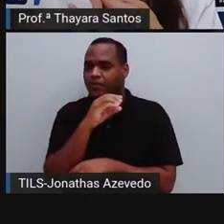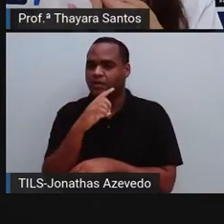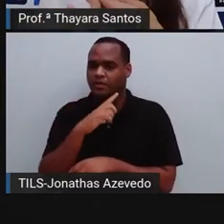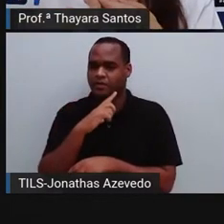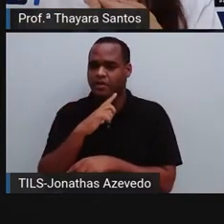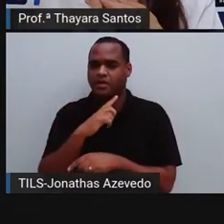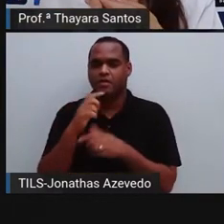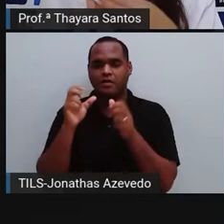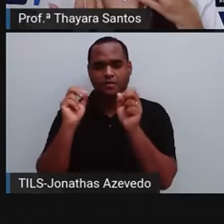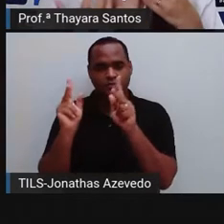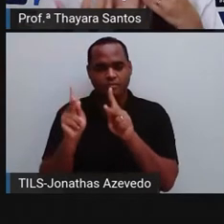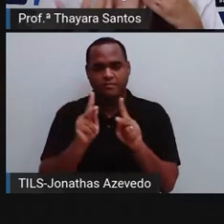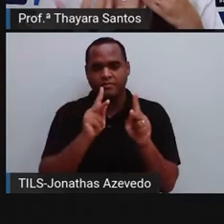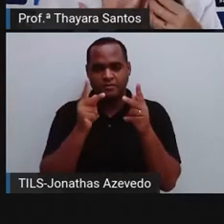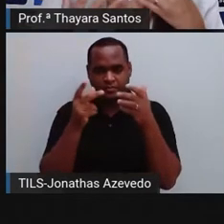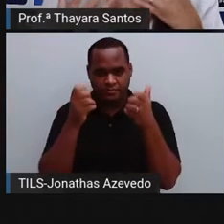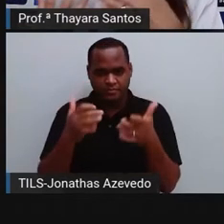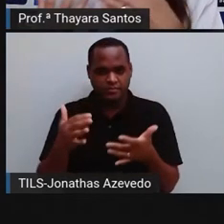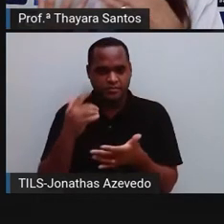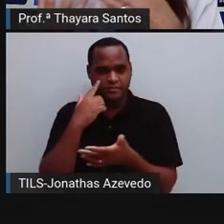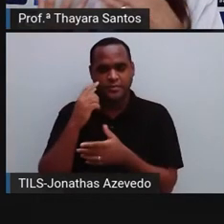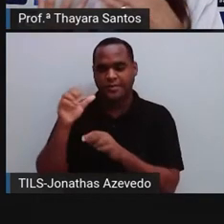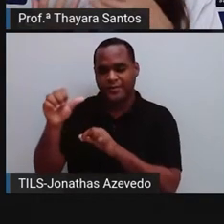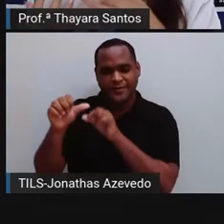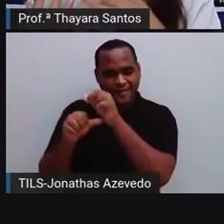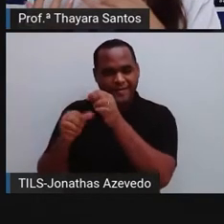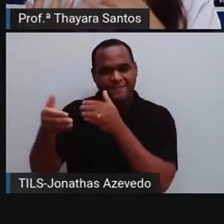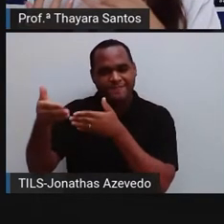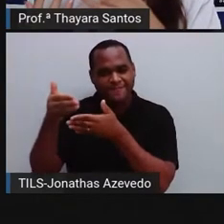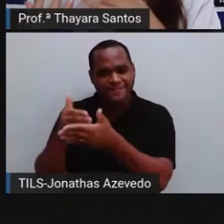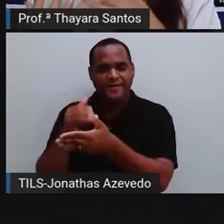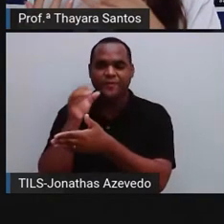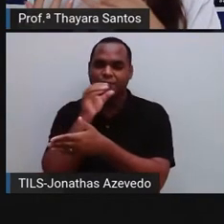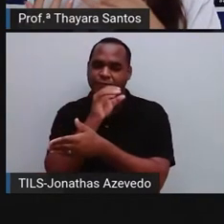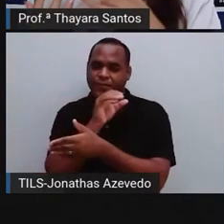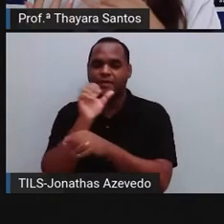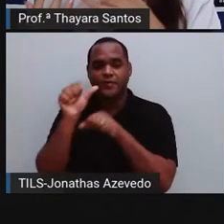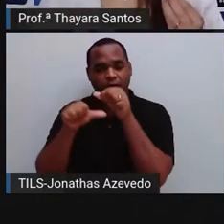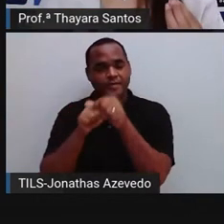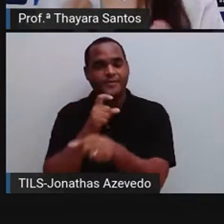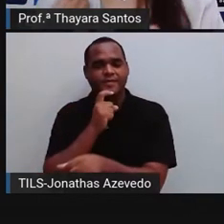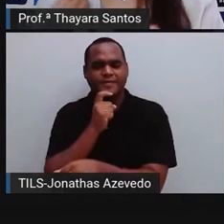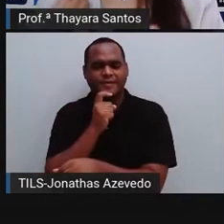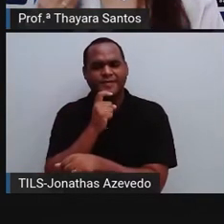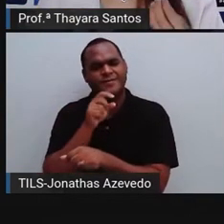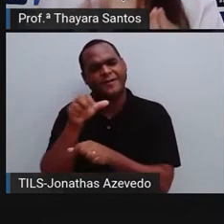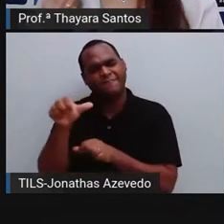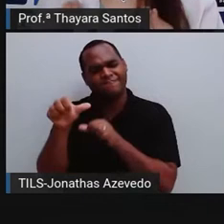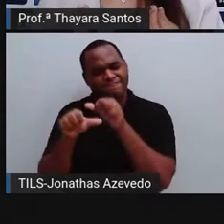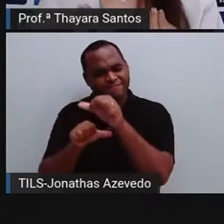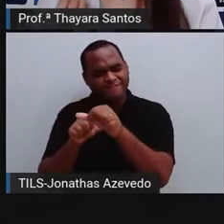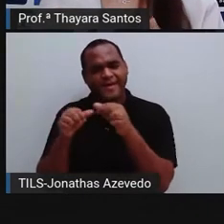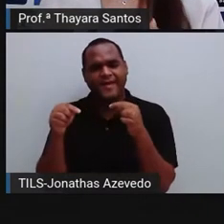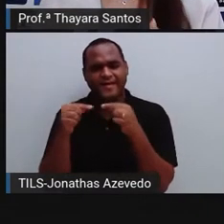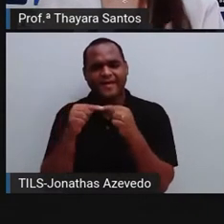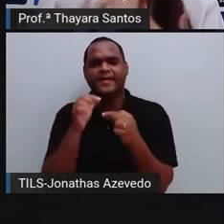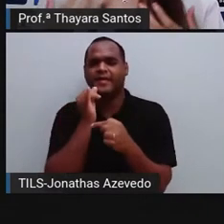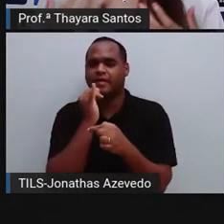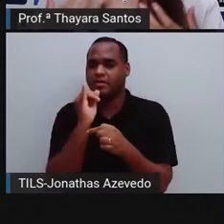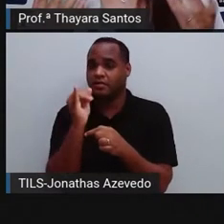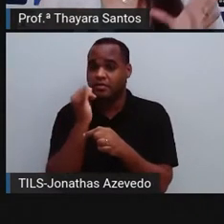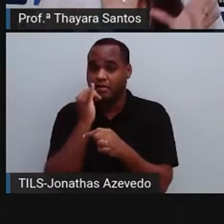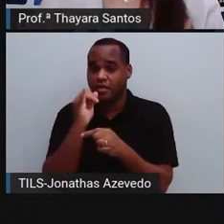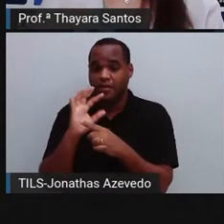contato com o outro que está mais frio, ele vai passar calor para esse objeto que está mais frio. Então, essa transferência de energia,